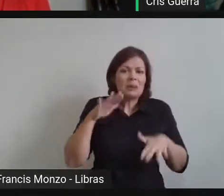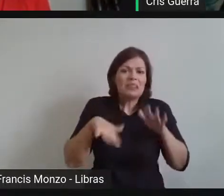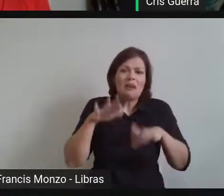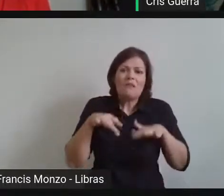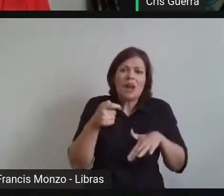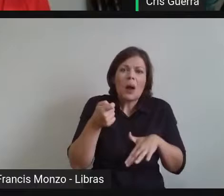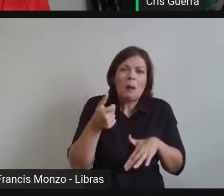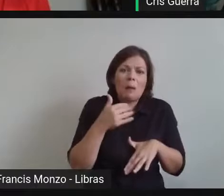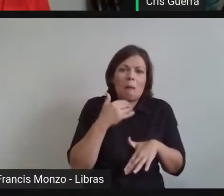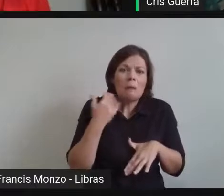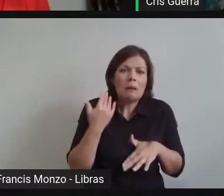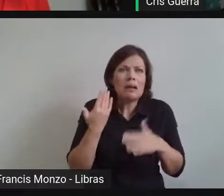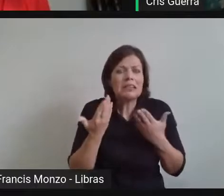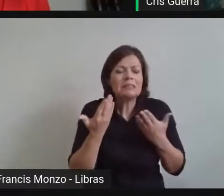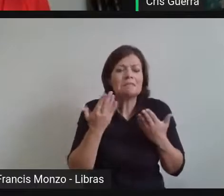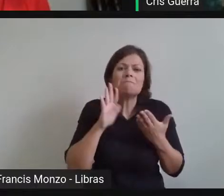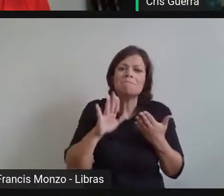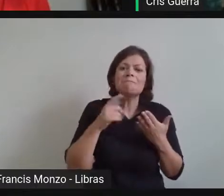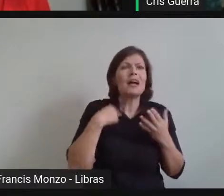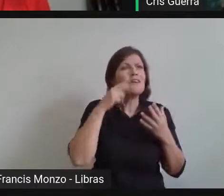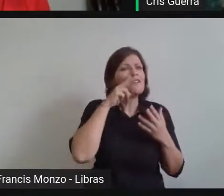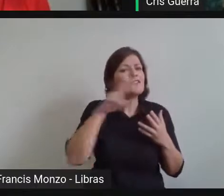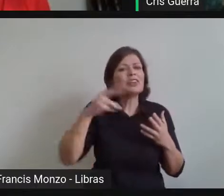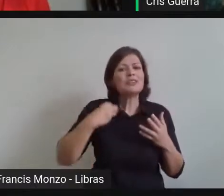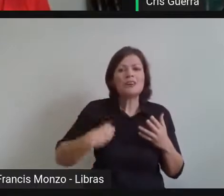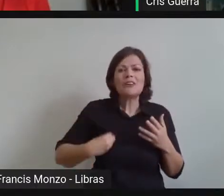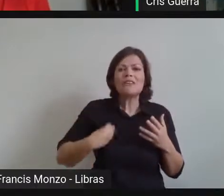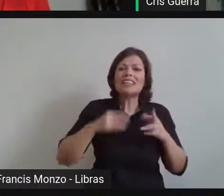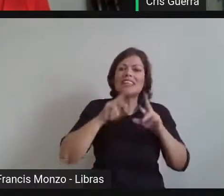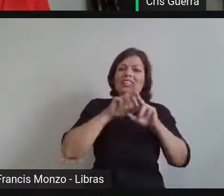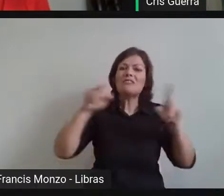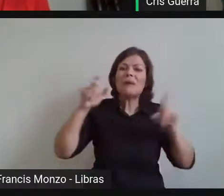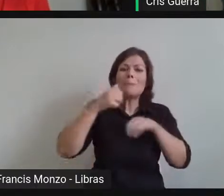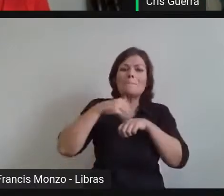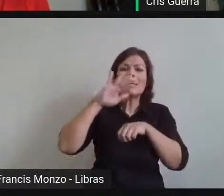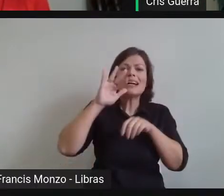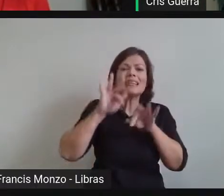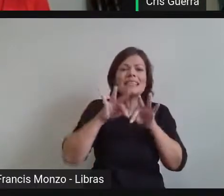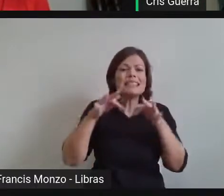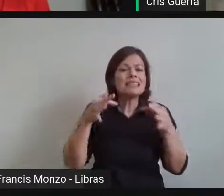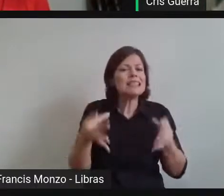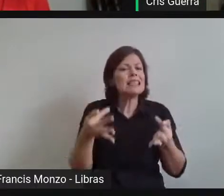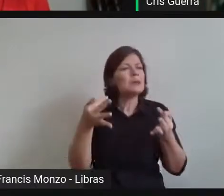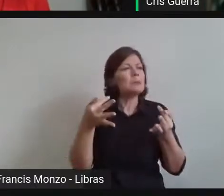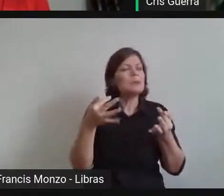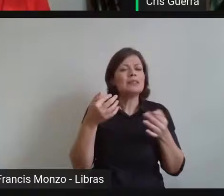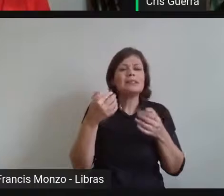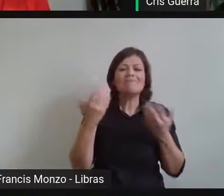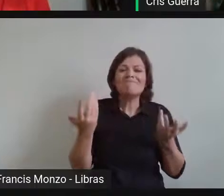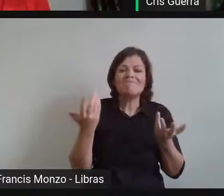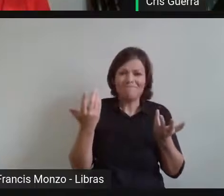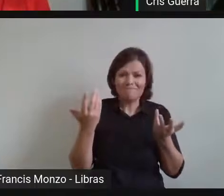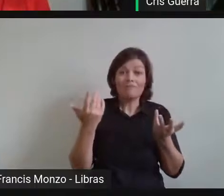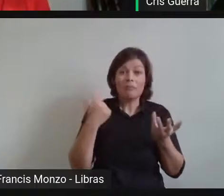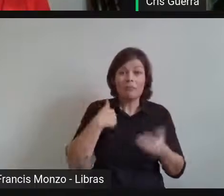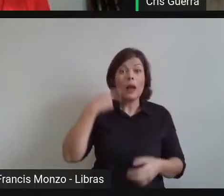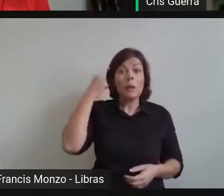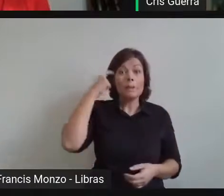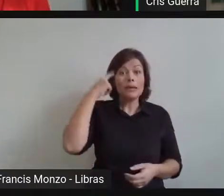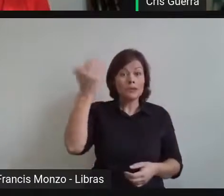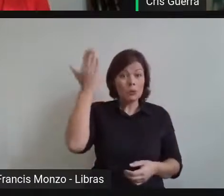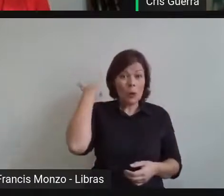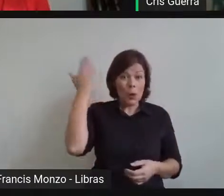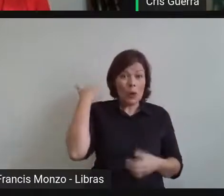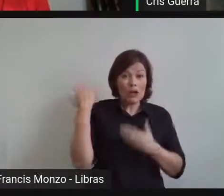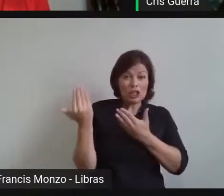tão bonito esse desenho, assim. Na minha vida, eu não acho que eu acho que eu fui muito infeliz quando eu era mais nova. O